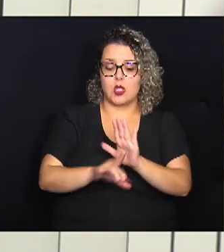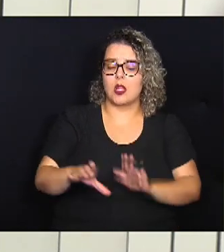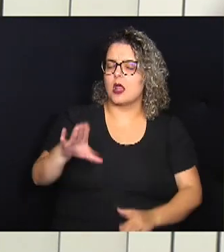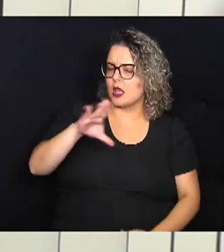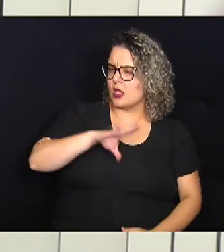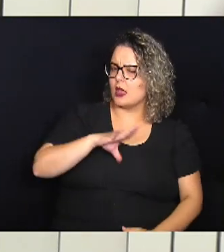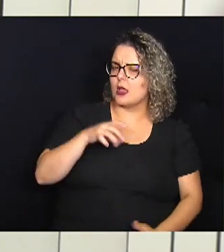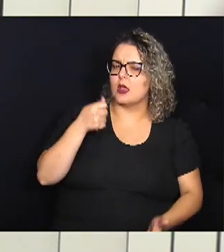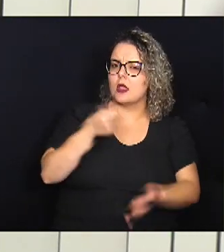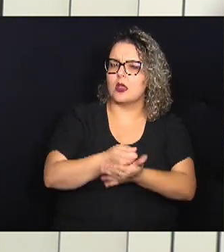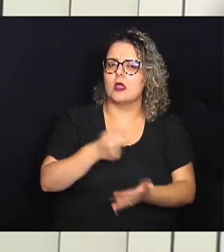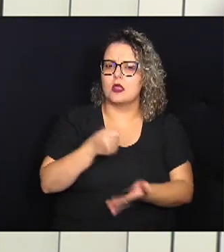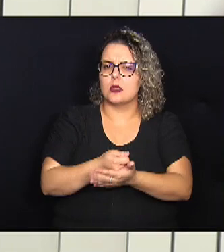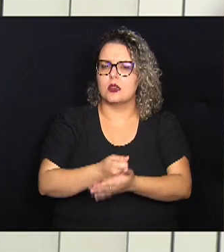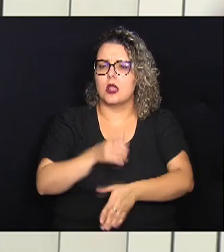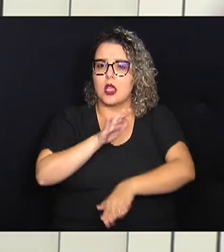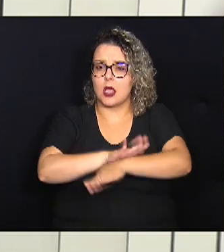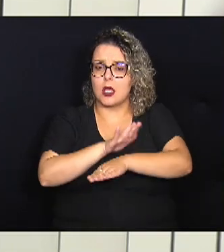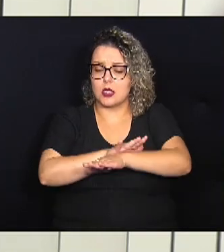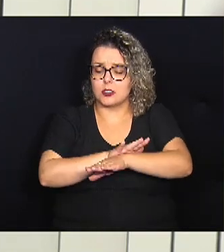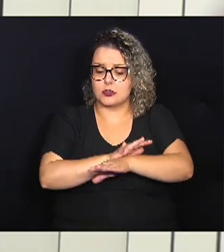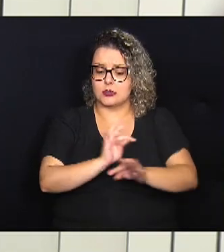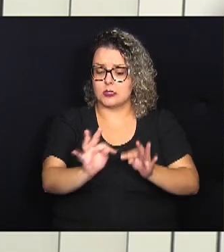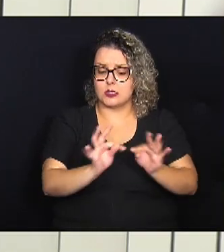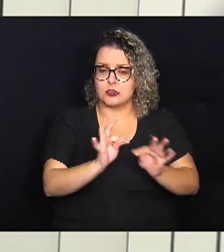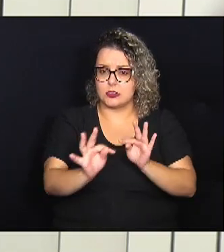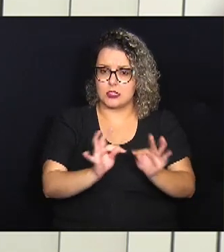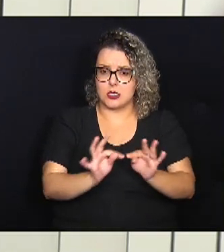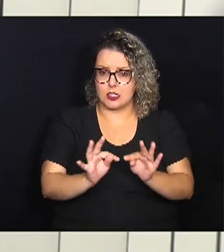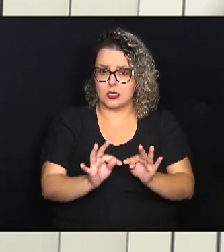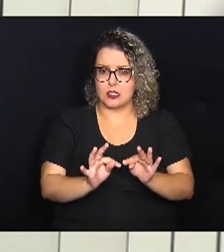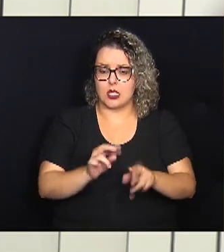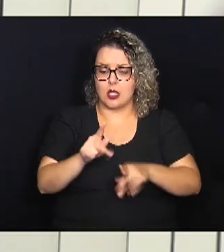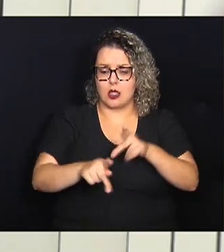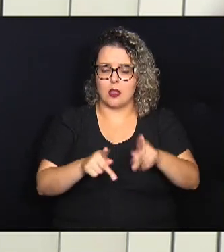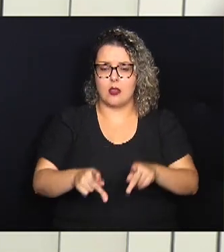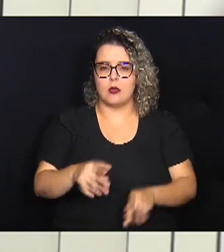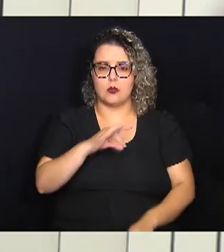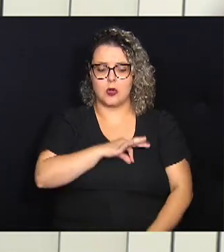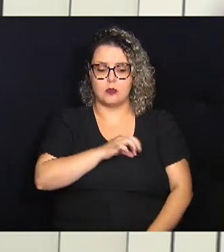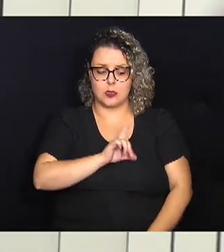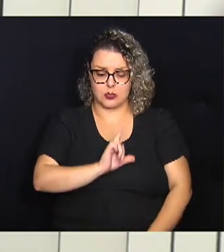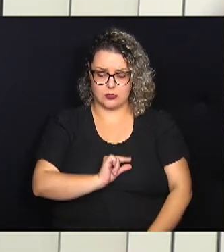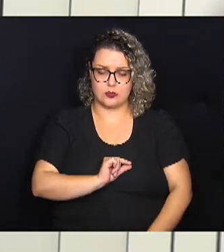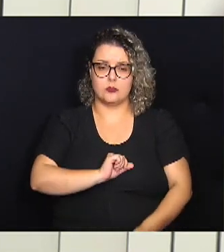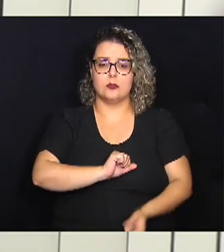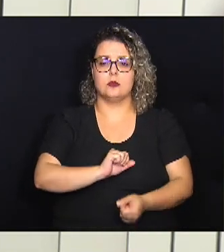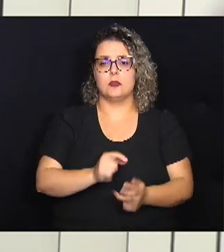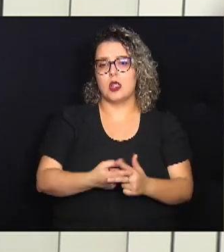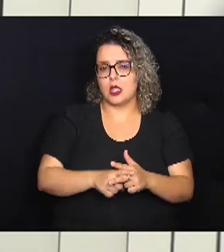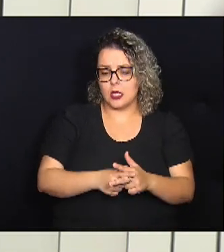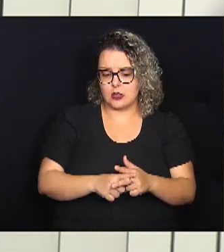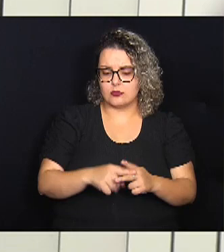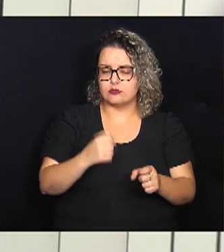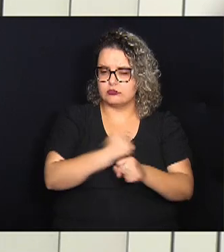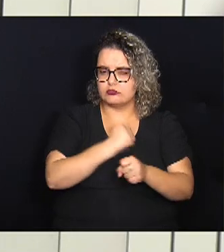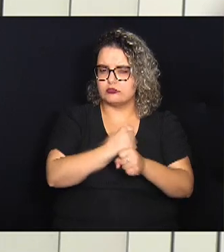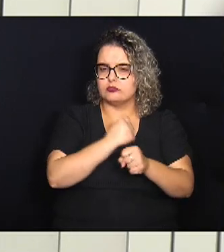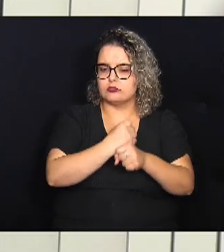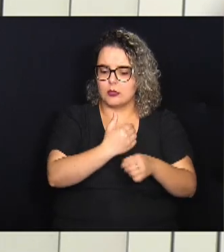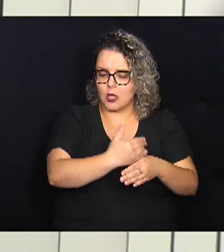garante assistência técnica gratuita à população de baixa renda para a reforma e a construção de